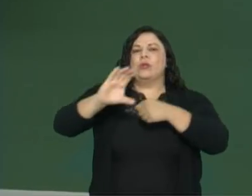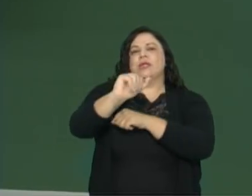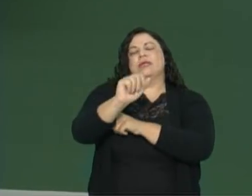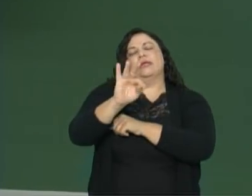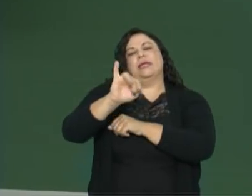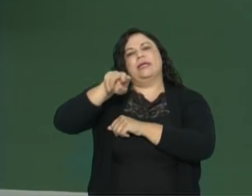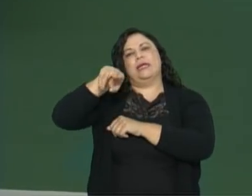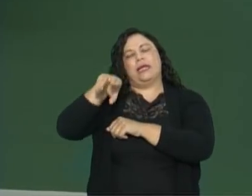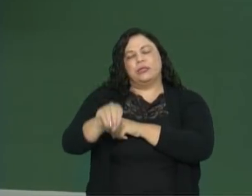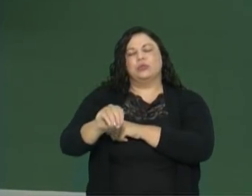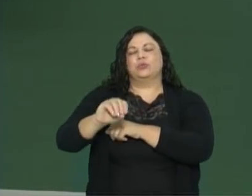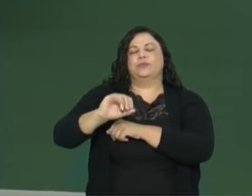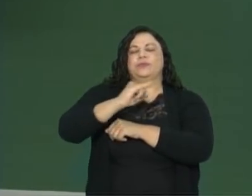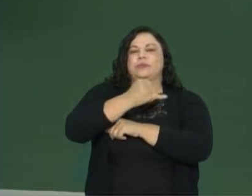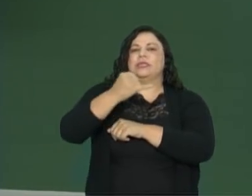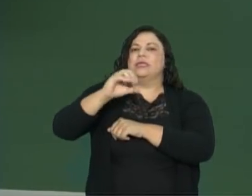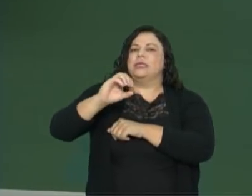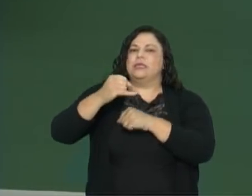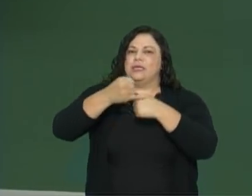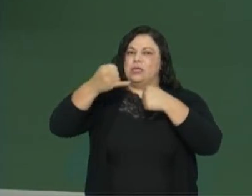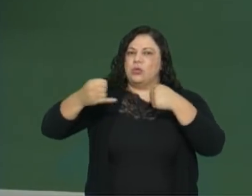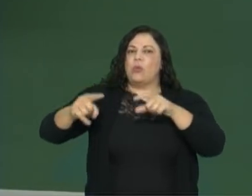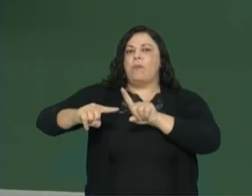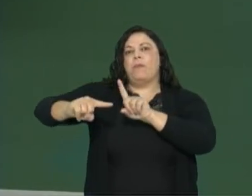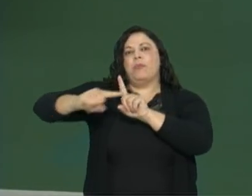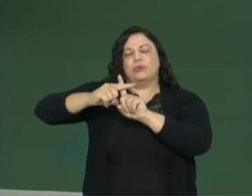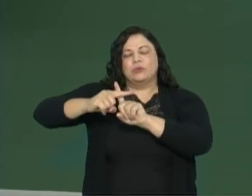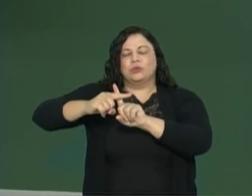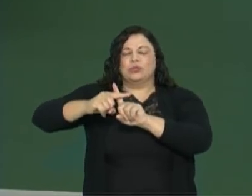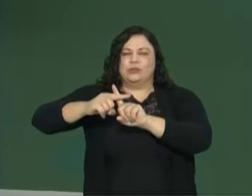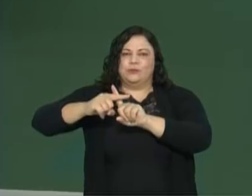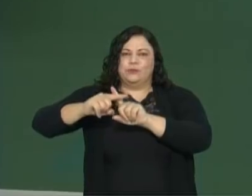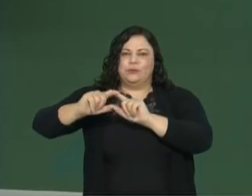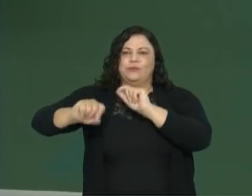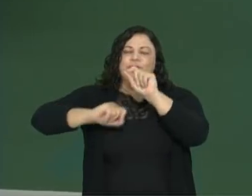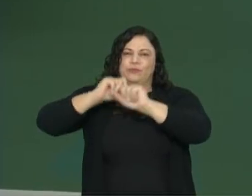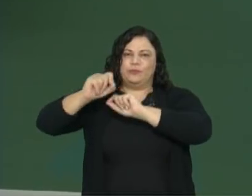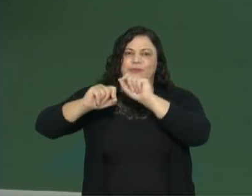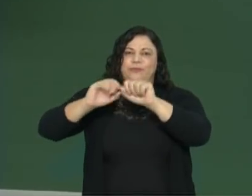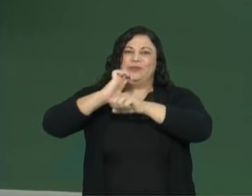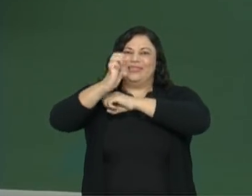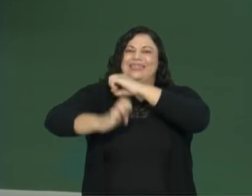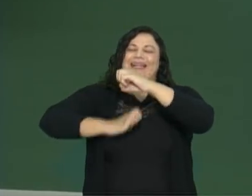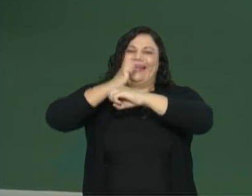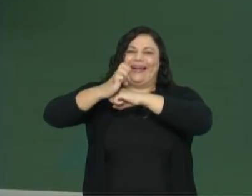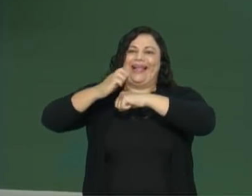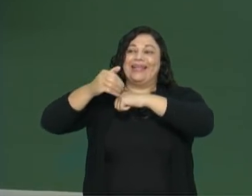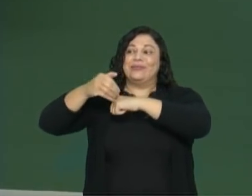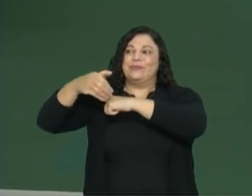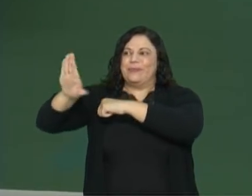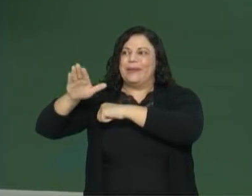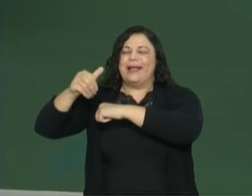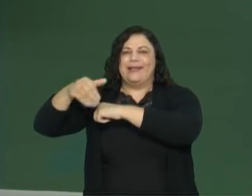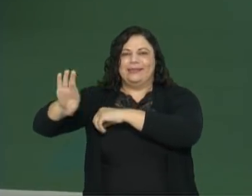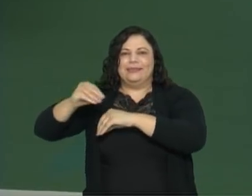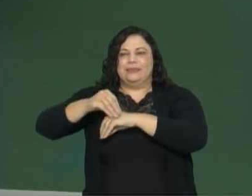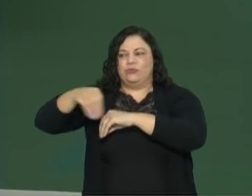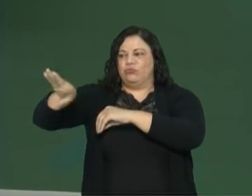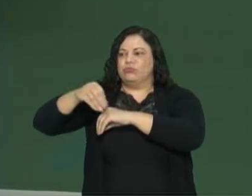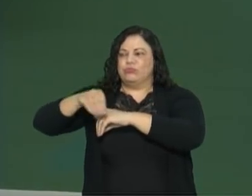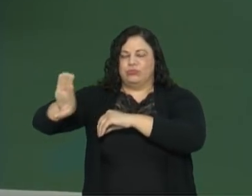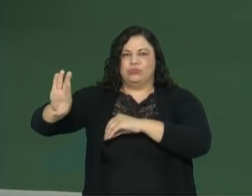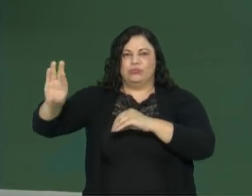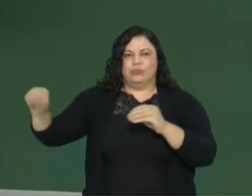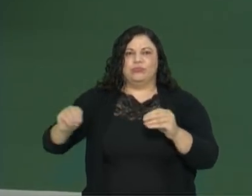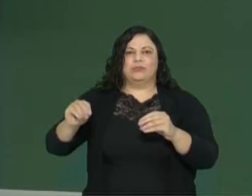positivo, e um ânion, íon negativo. Os elétrons excedentes do cátion são doados para o ânion até completar